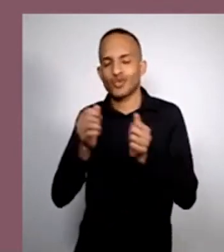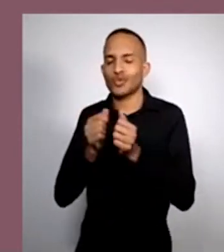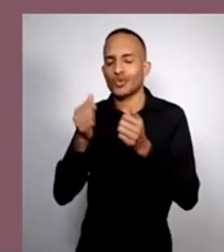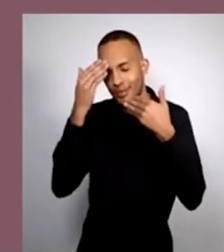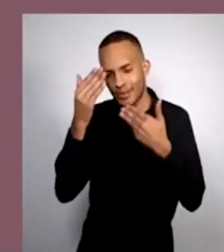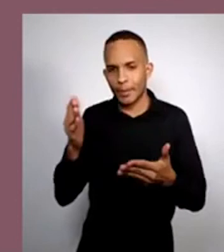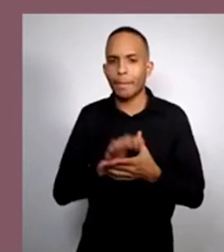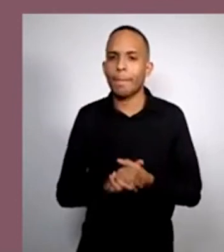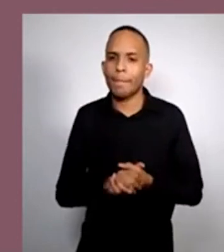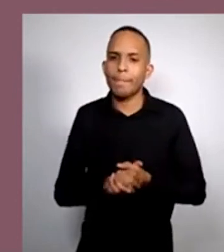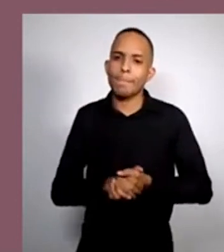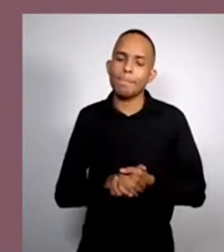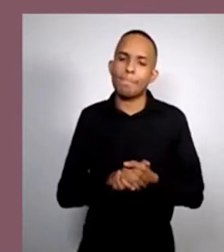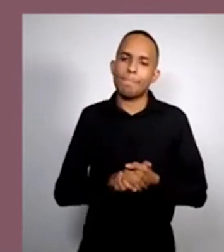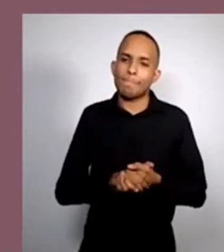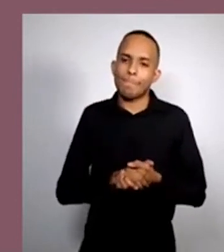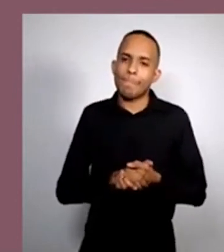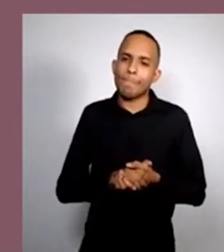Lia.